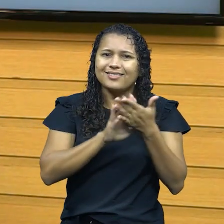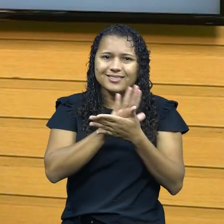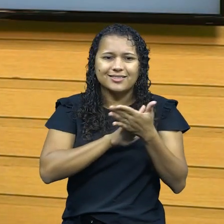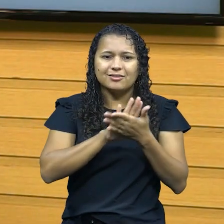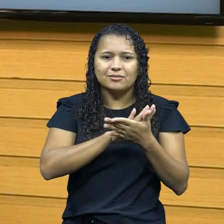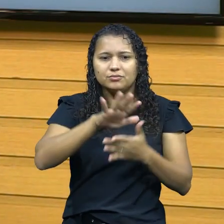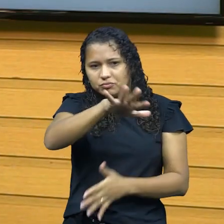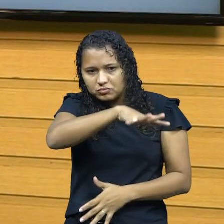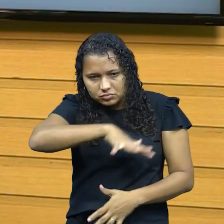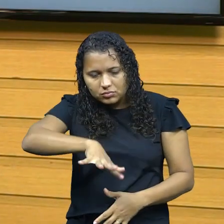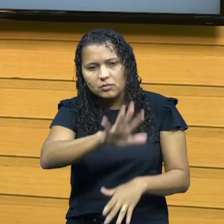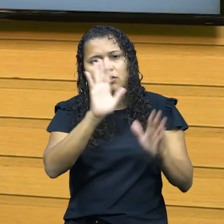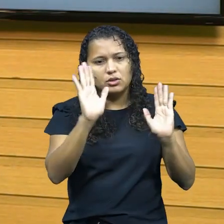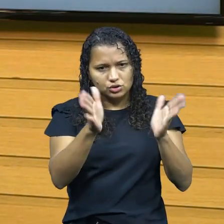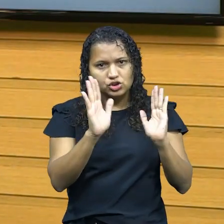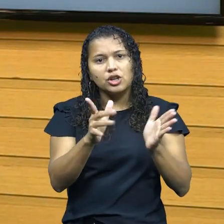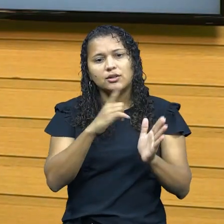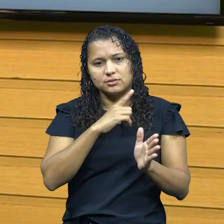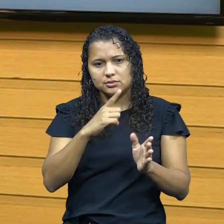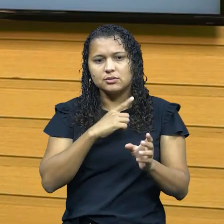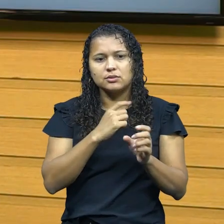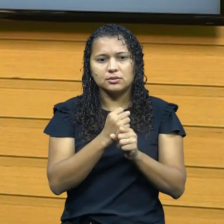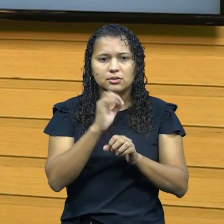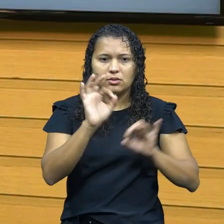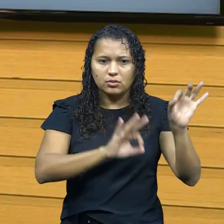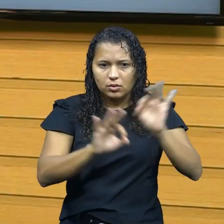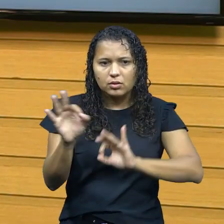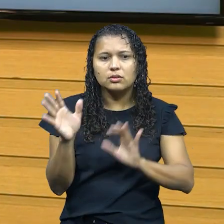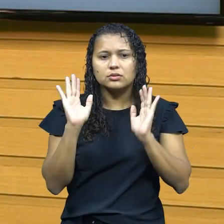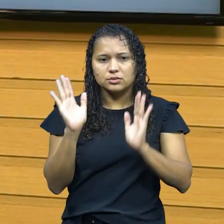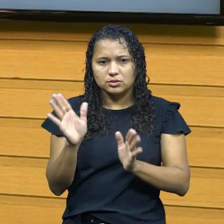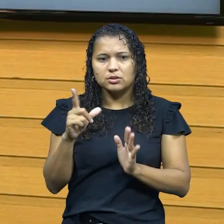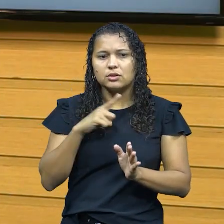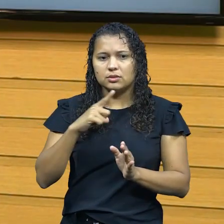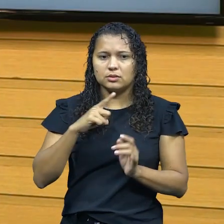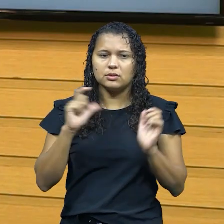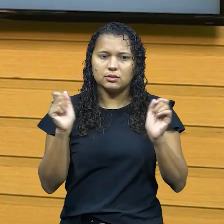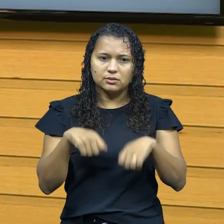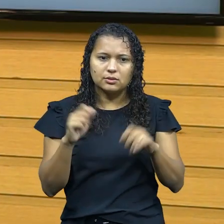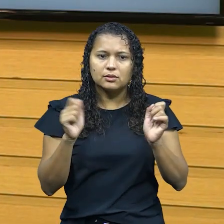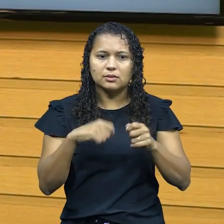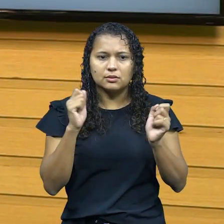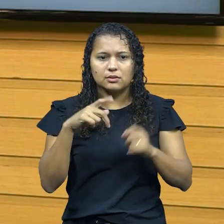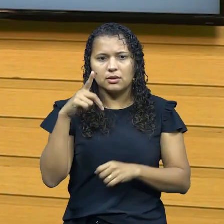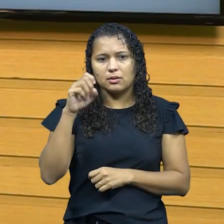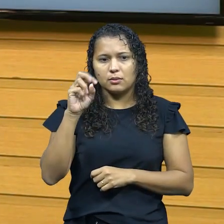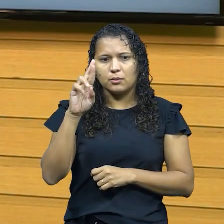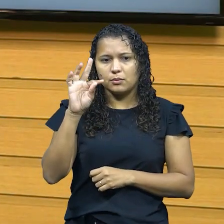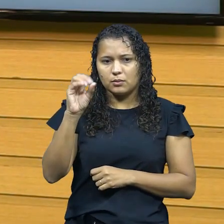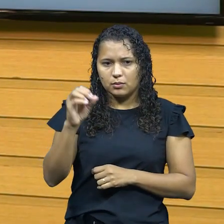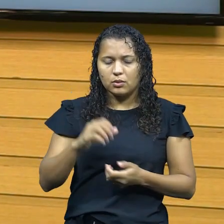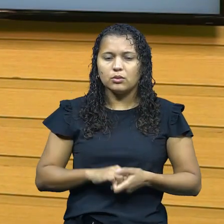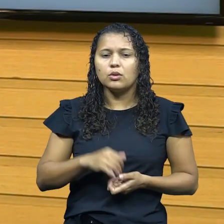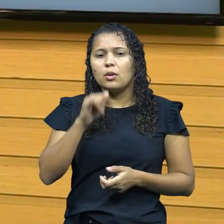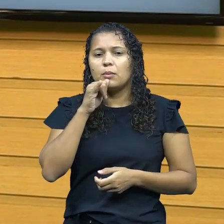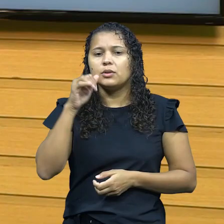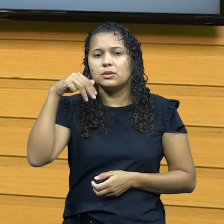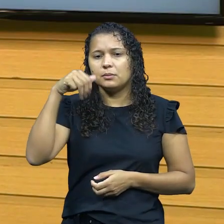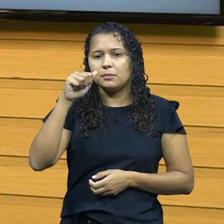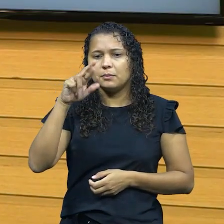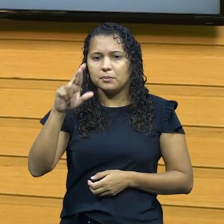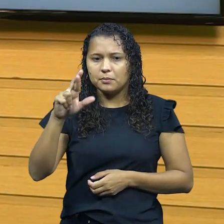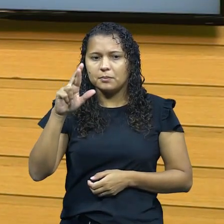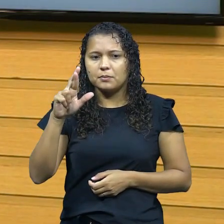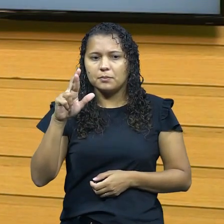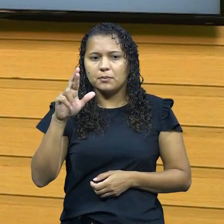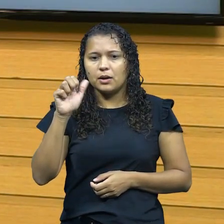próprio ambiente ele já te favorece a instalação de um porto. Portos de mar aberto, a gente pode